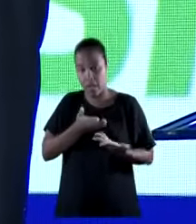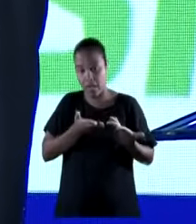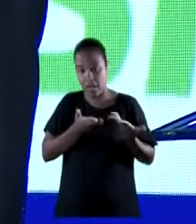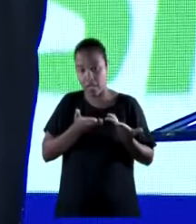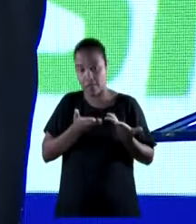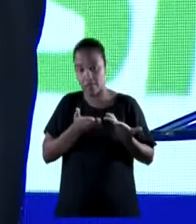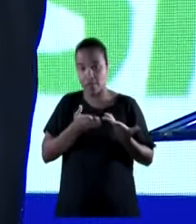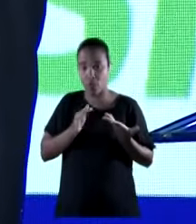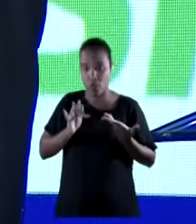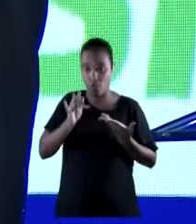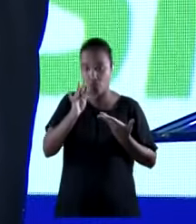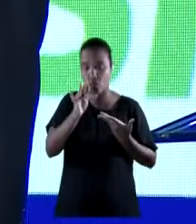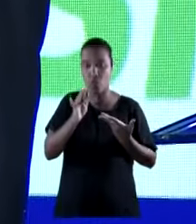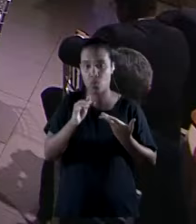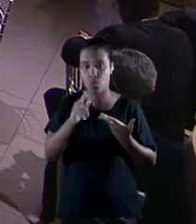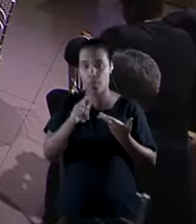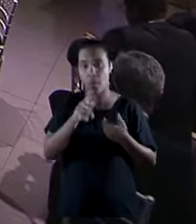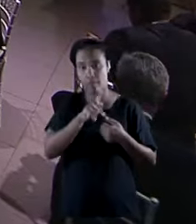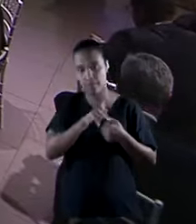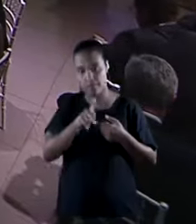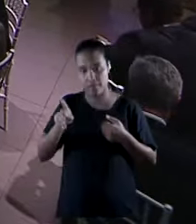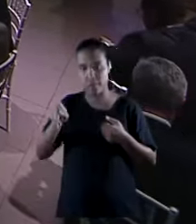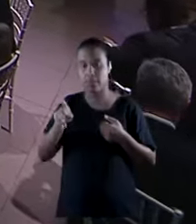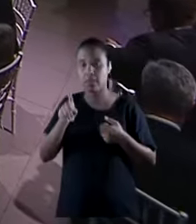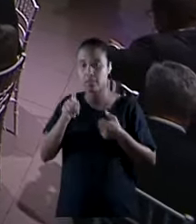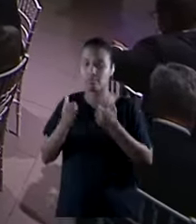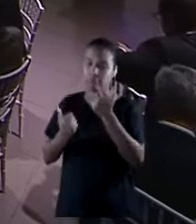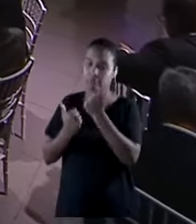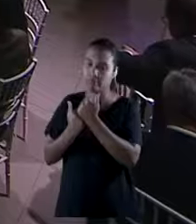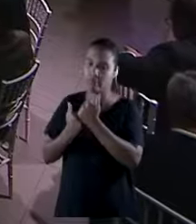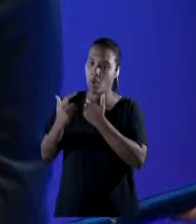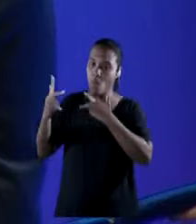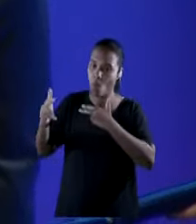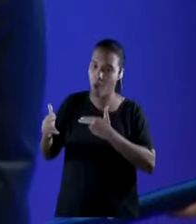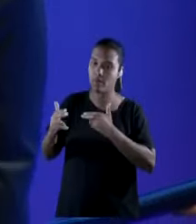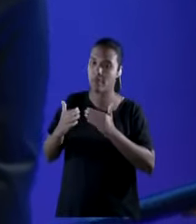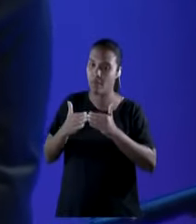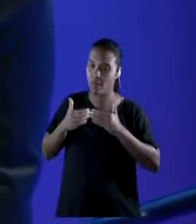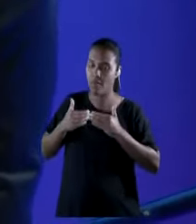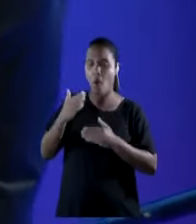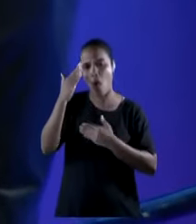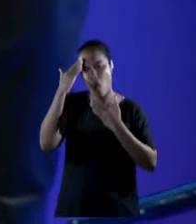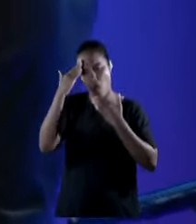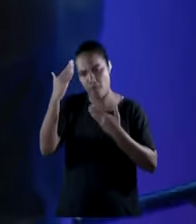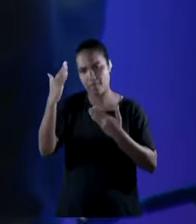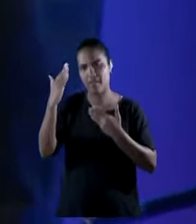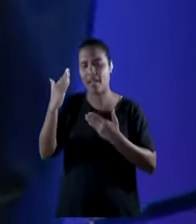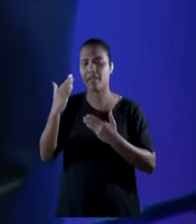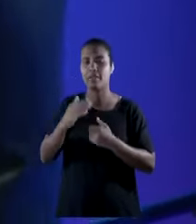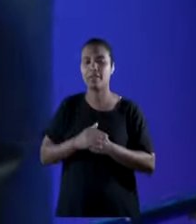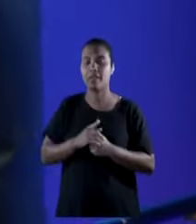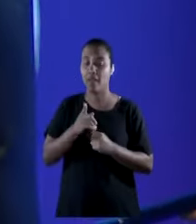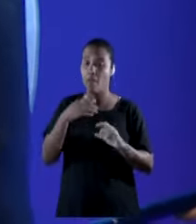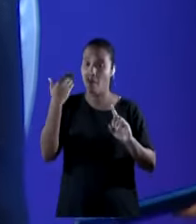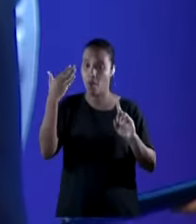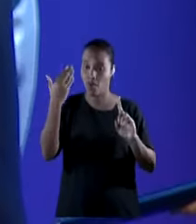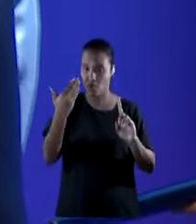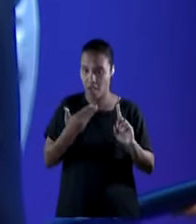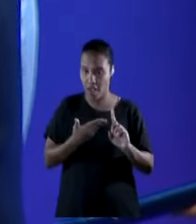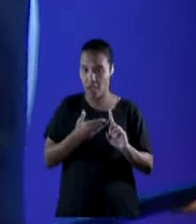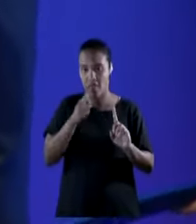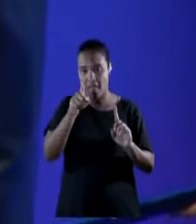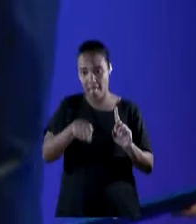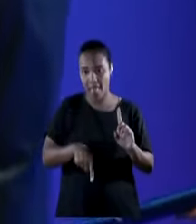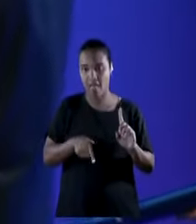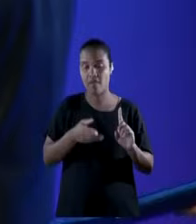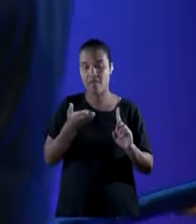um dirigente igual ao senhor. Tá bom? Muito obrigado, Milton. Mas o homenageado é você. Obrigado. Porque nós